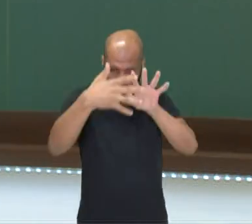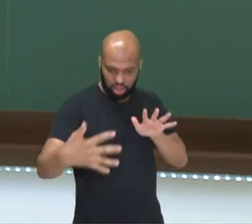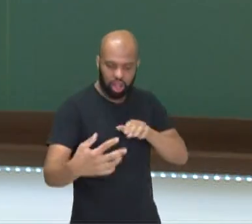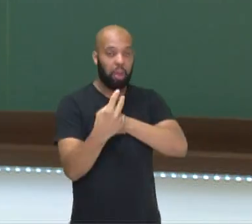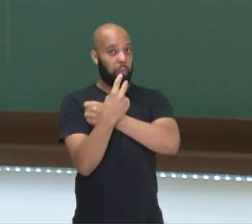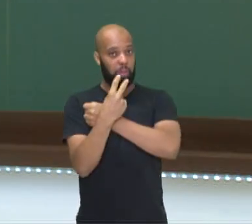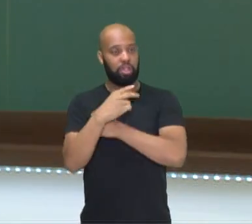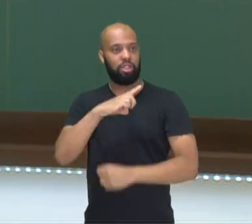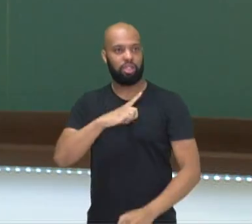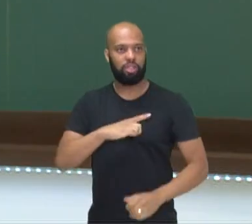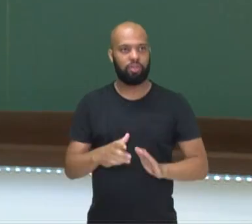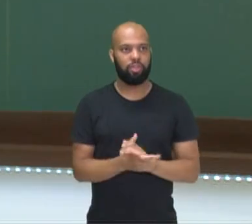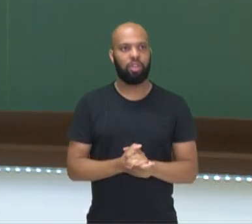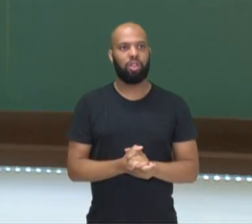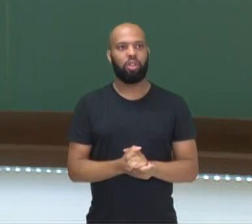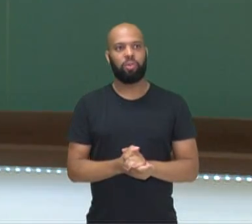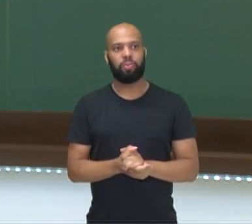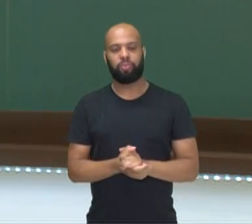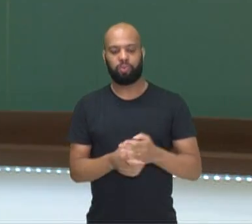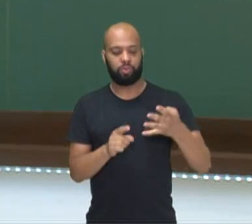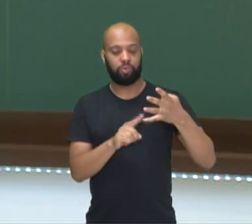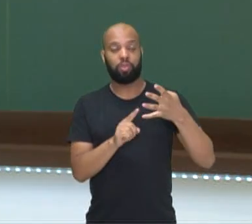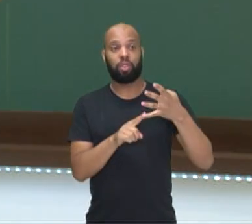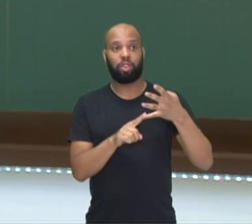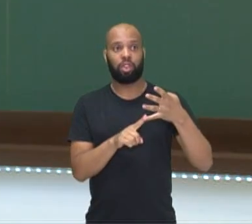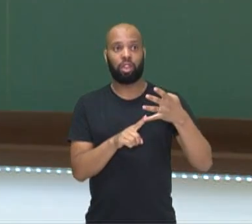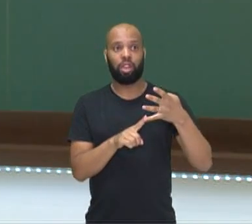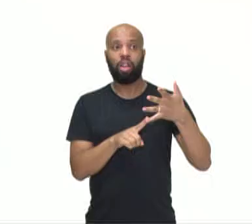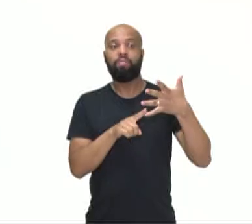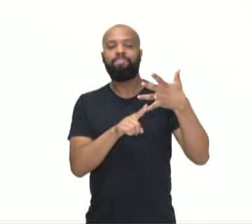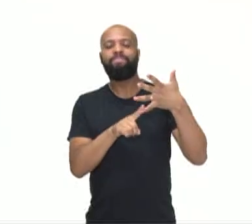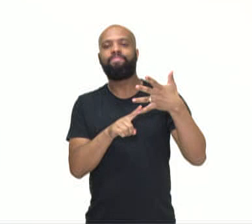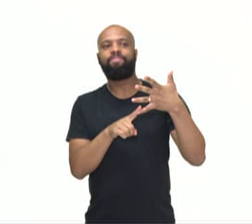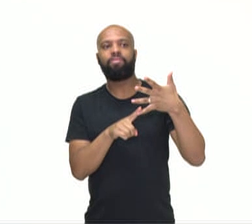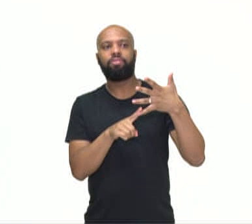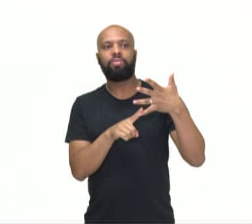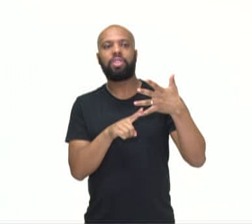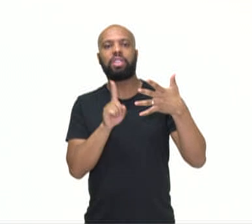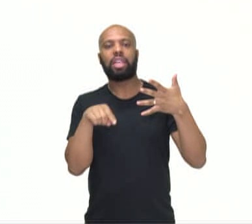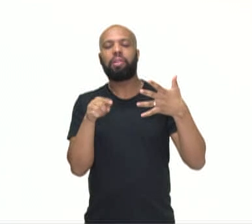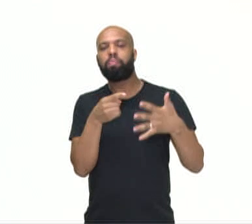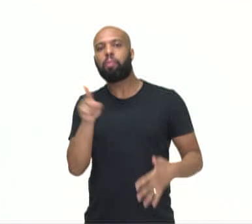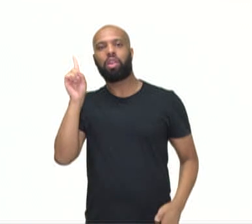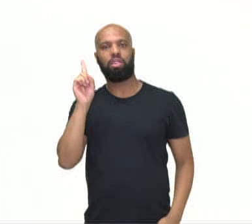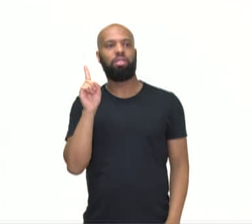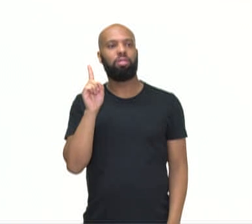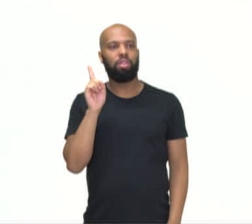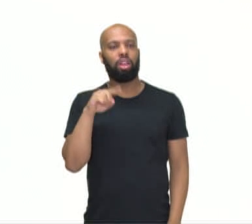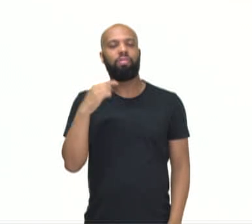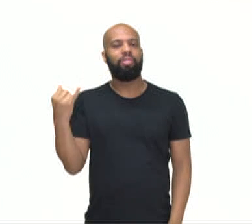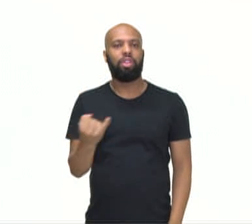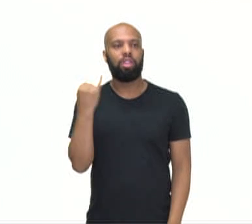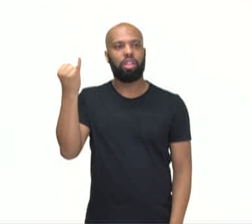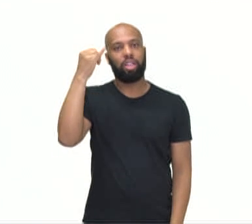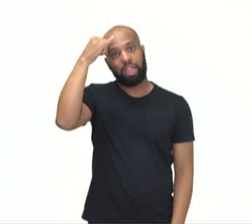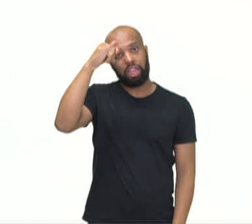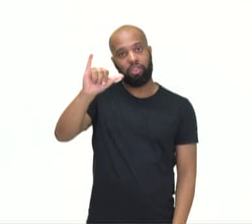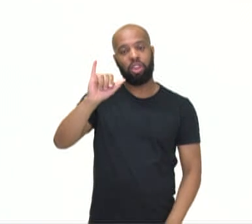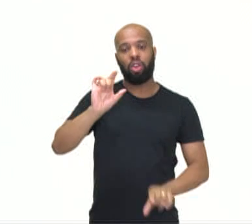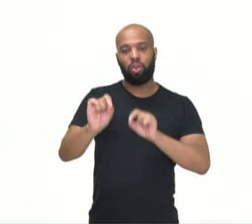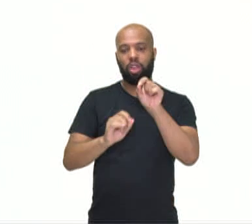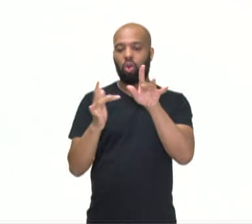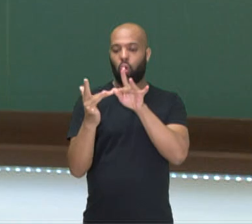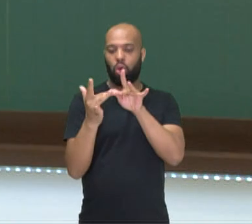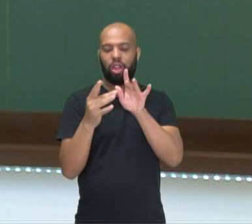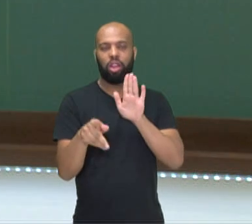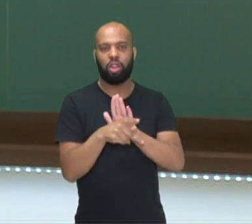do mosquito. E o último, que é a mais importante, porque aqui eu estou evitando o contato do mosquito